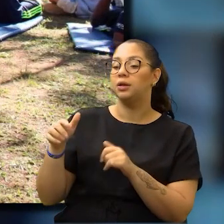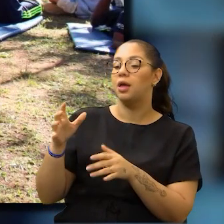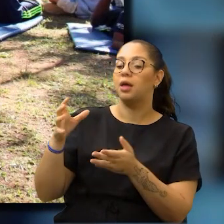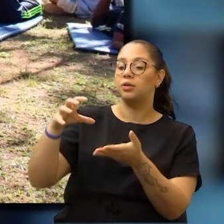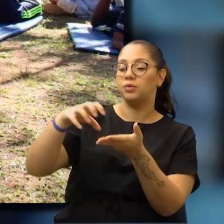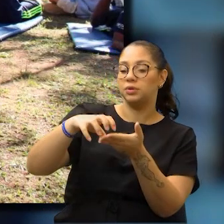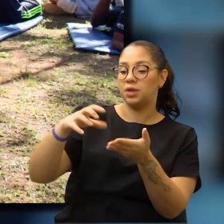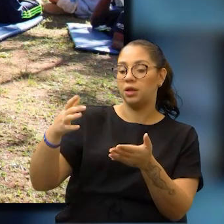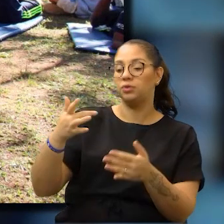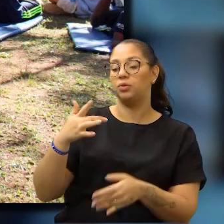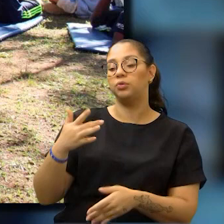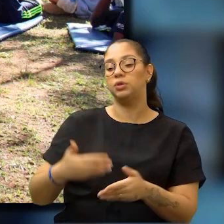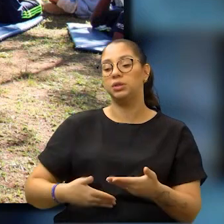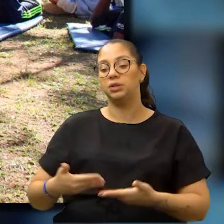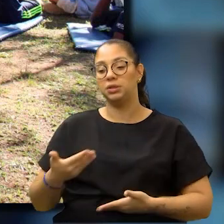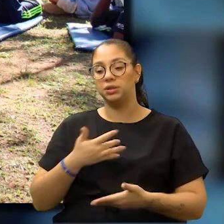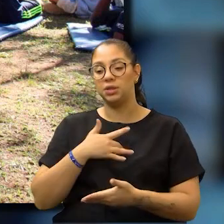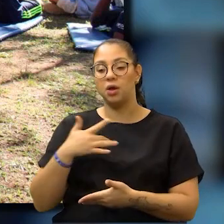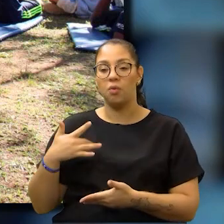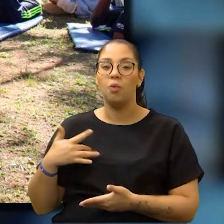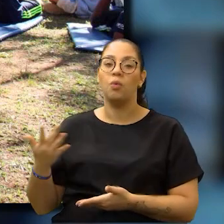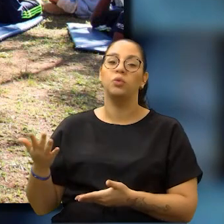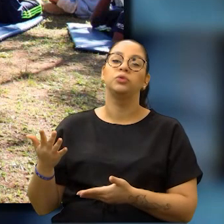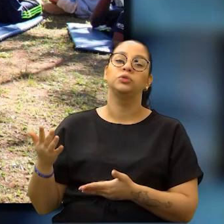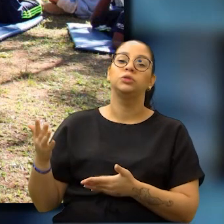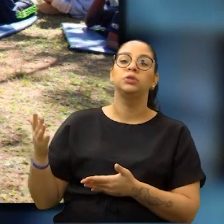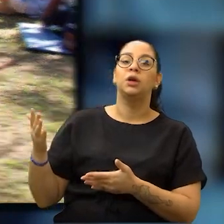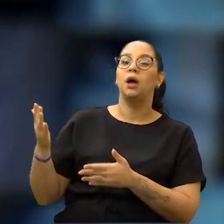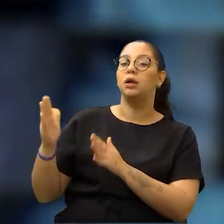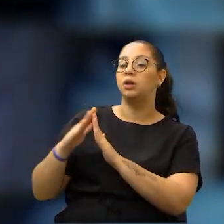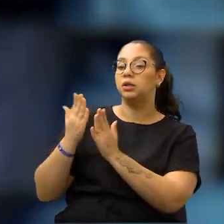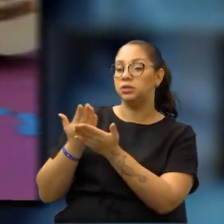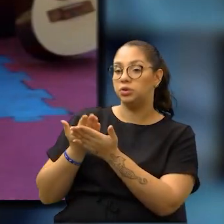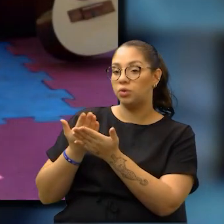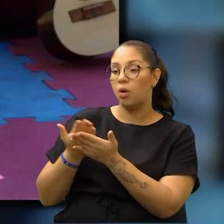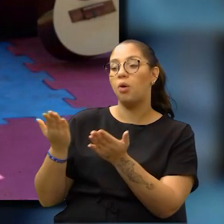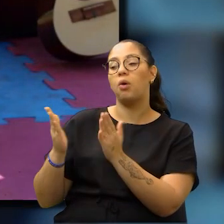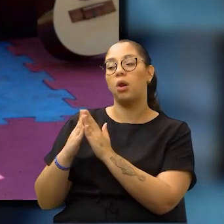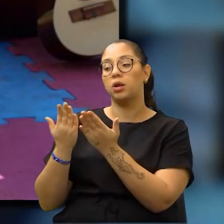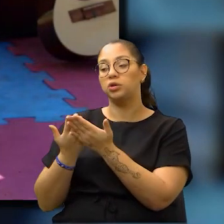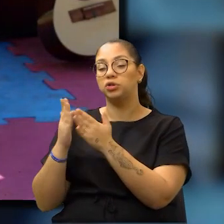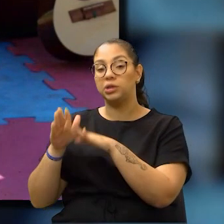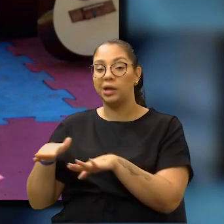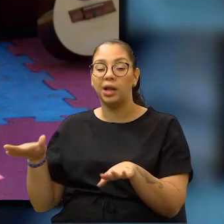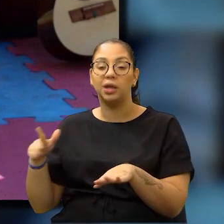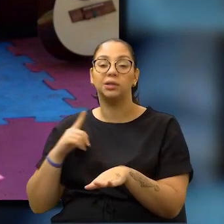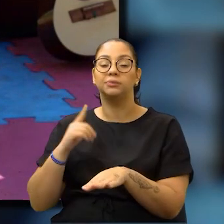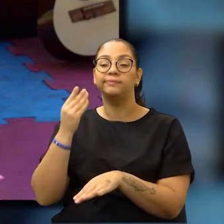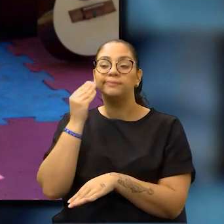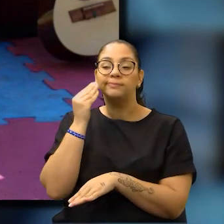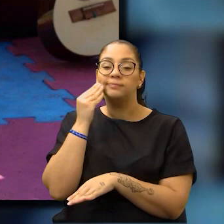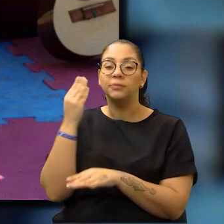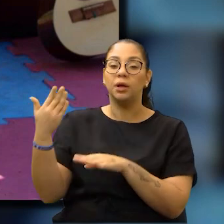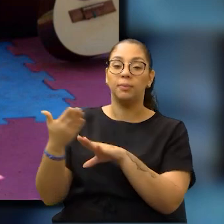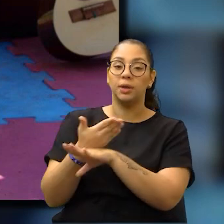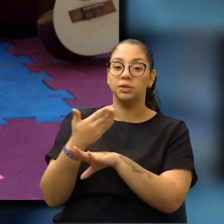nos equipamentos da comunidade. Centro de saúde, nas escolas, nas creches. A gente